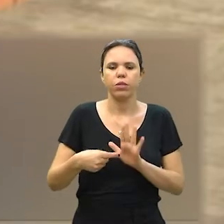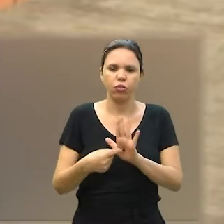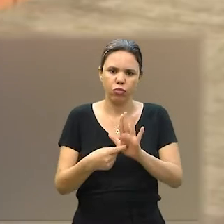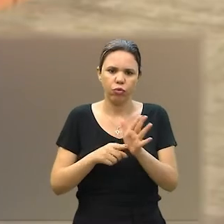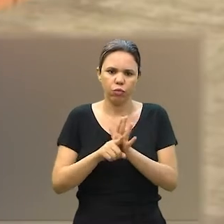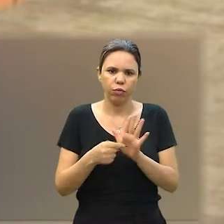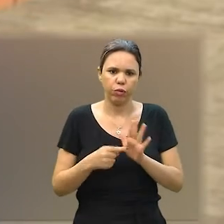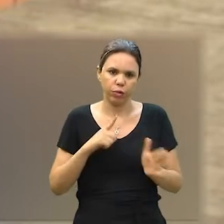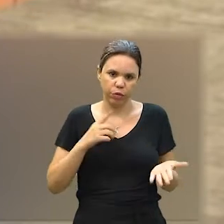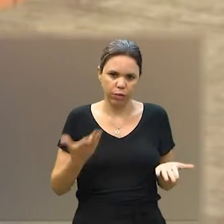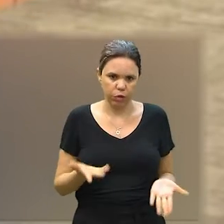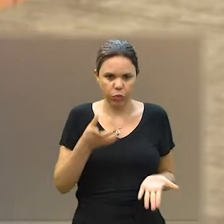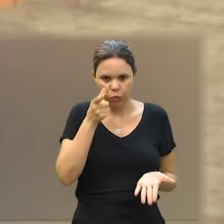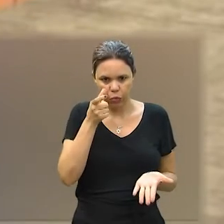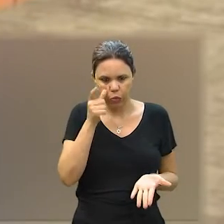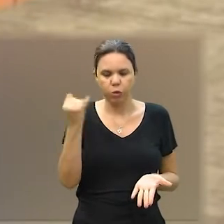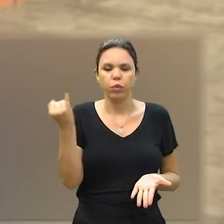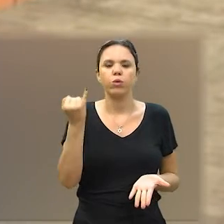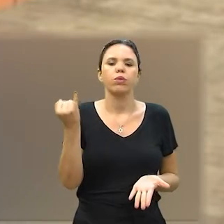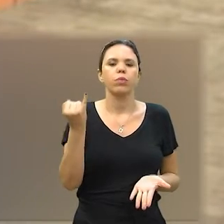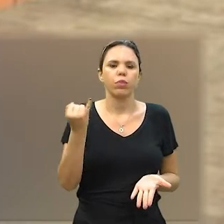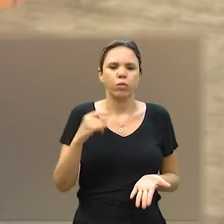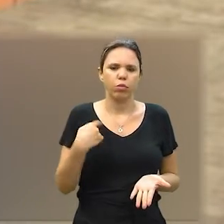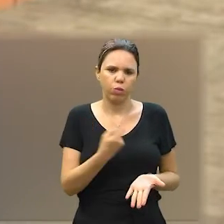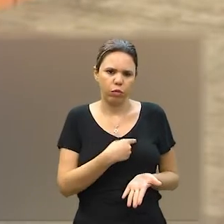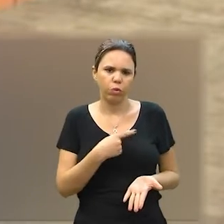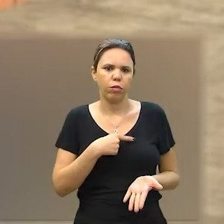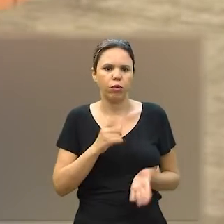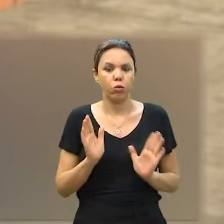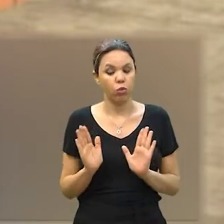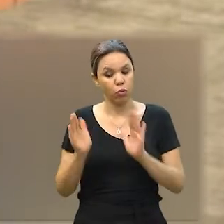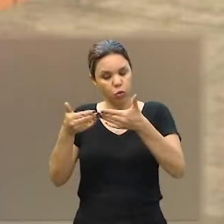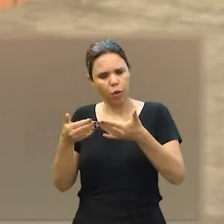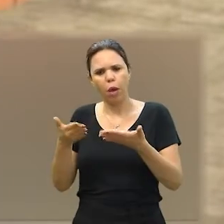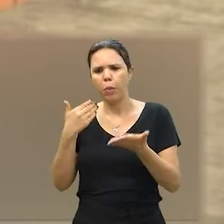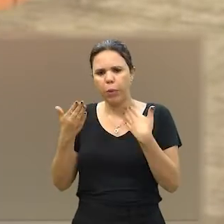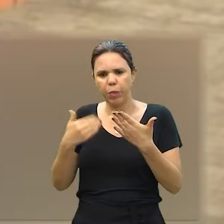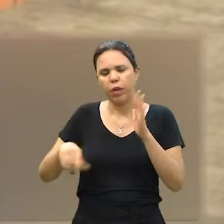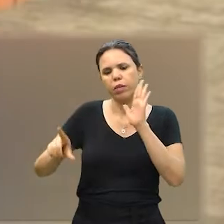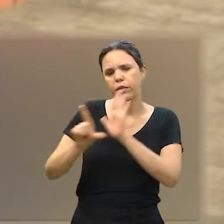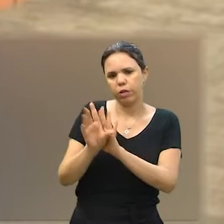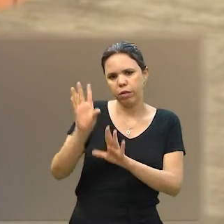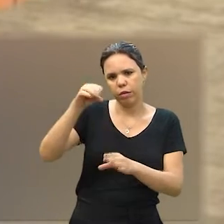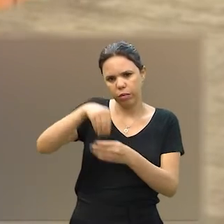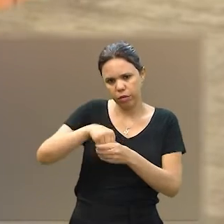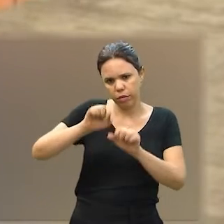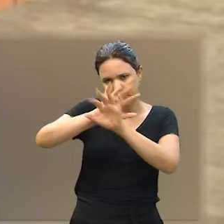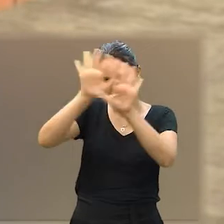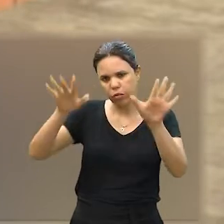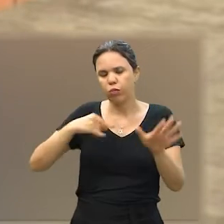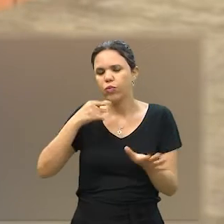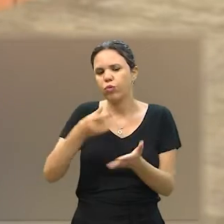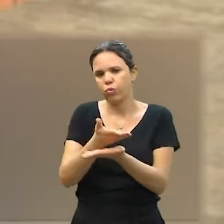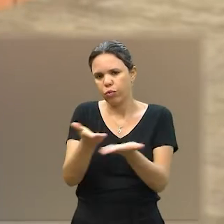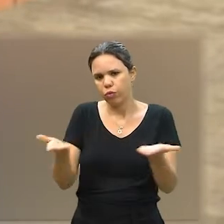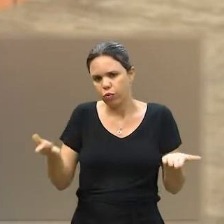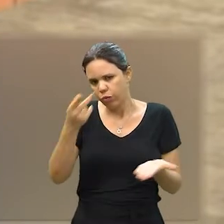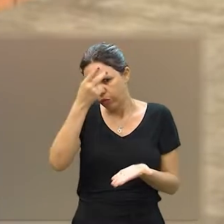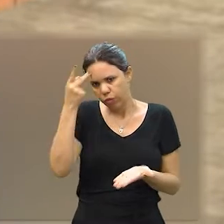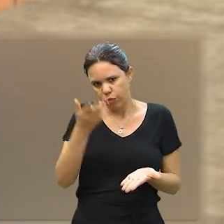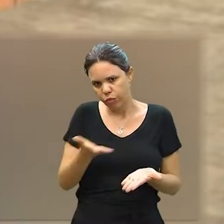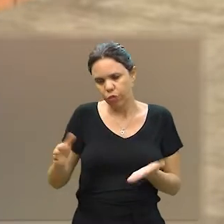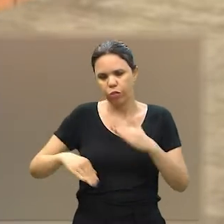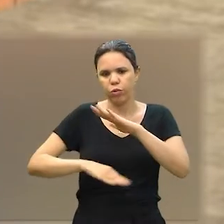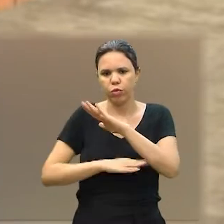gente tivemos. Mas observação importante, a gente se concentrou mais nas questões da legalidade, esclarecer as dúvidas